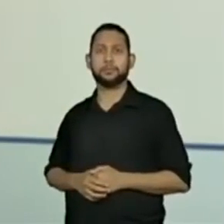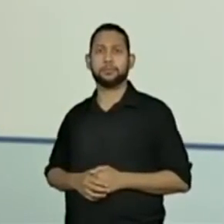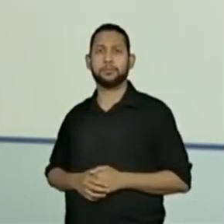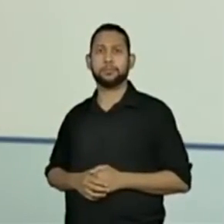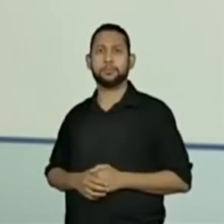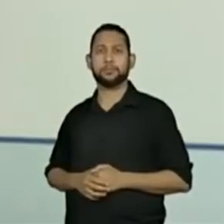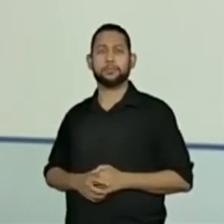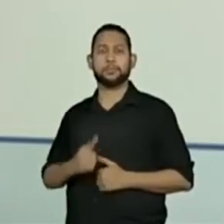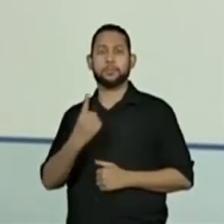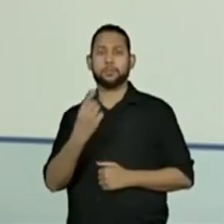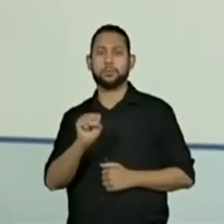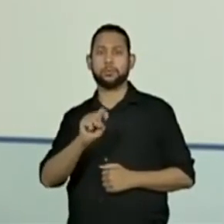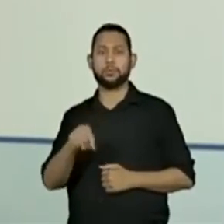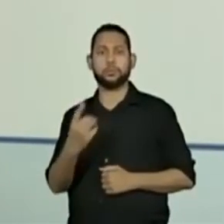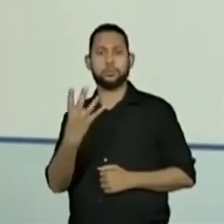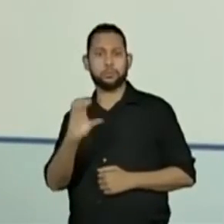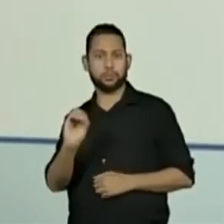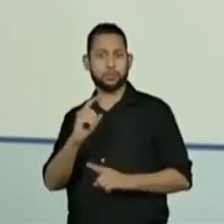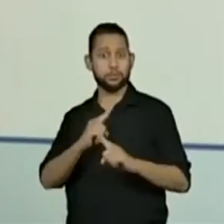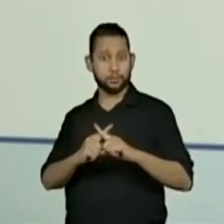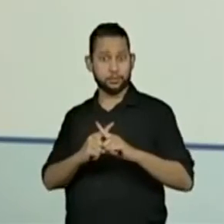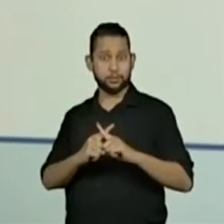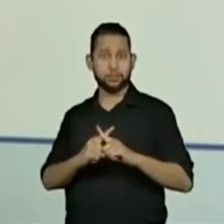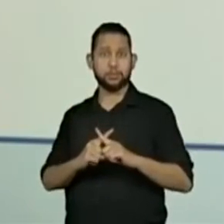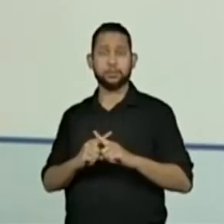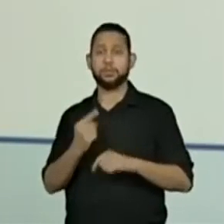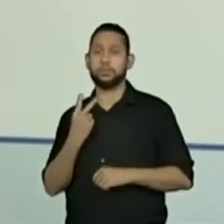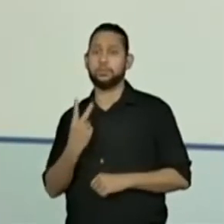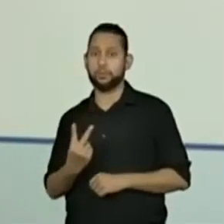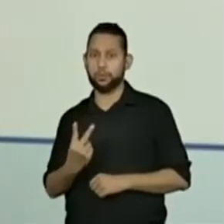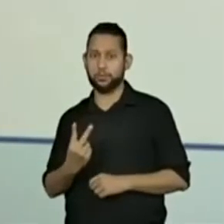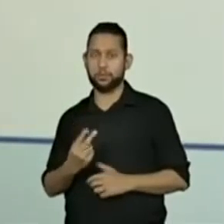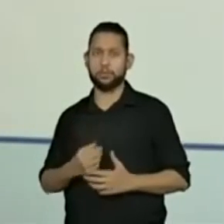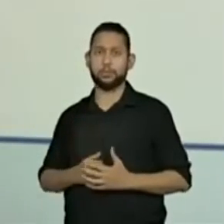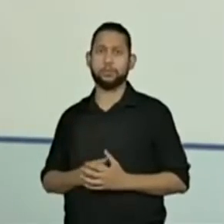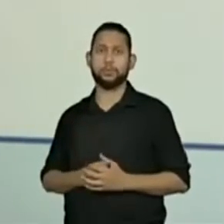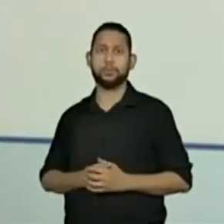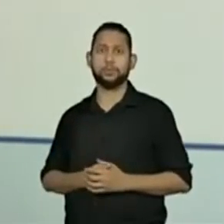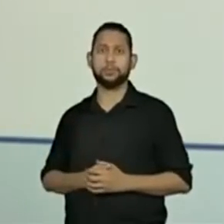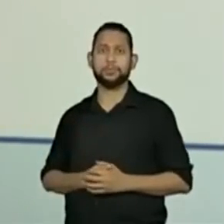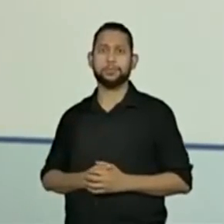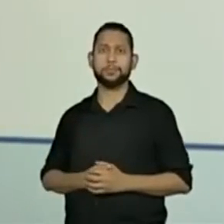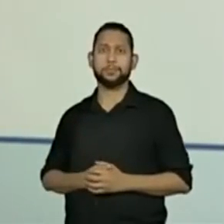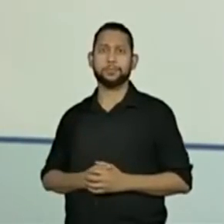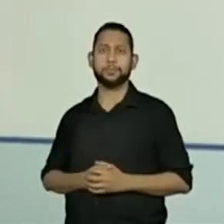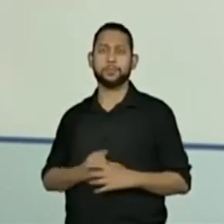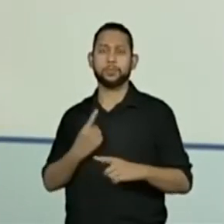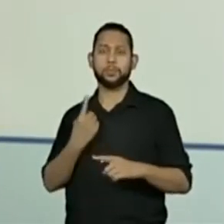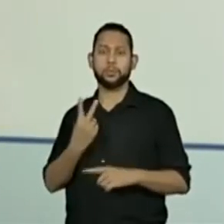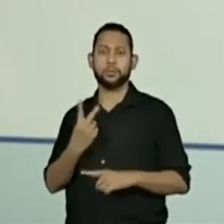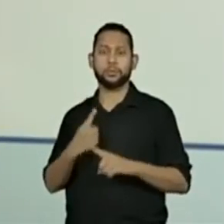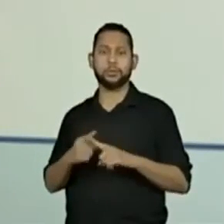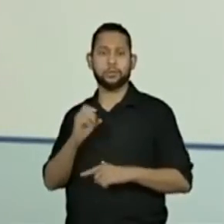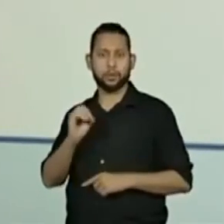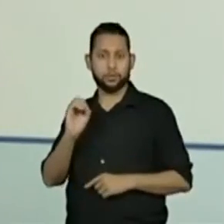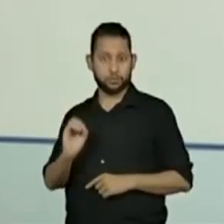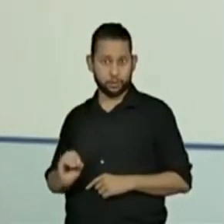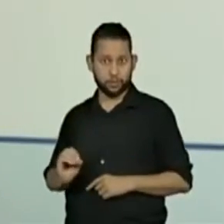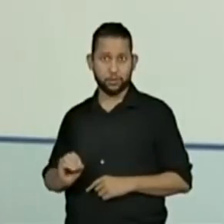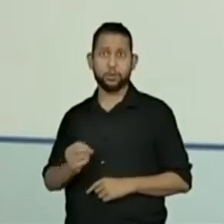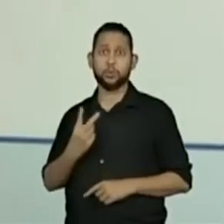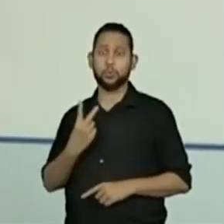em 1840 vezes 2 aí eu faço duas vezes